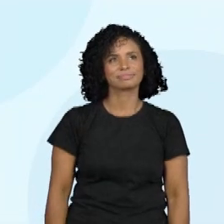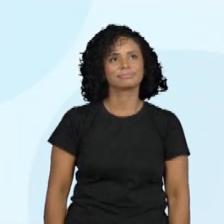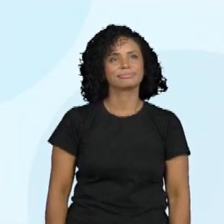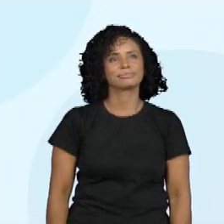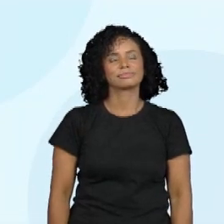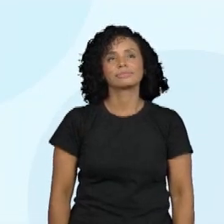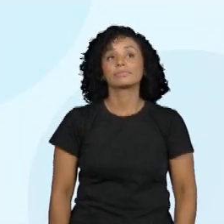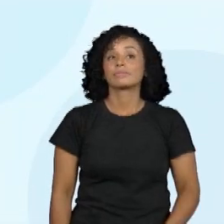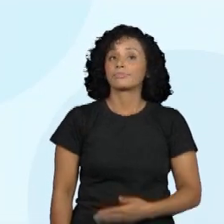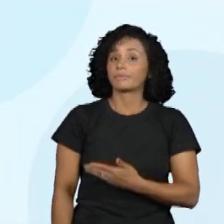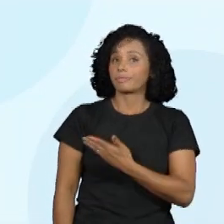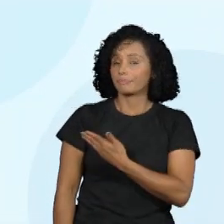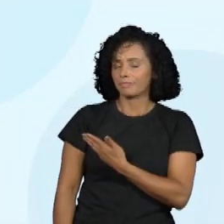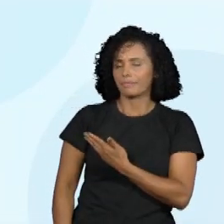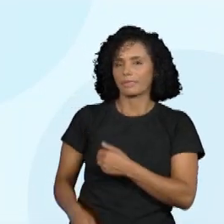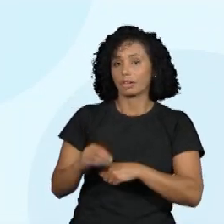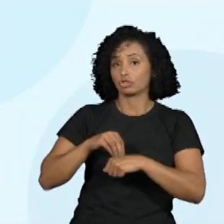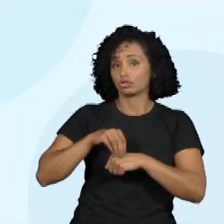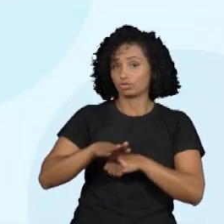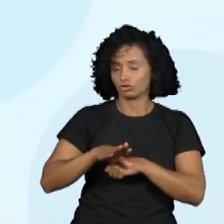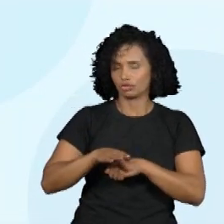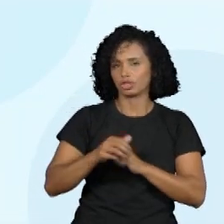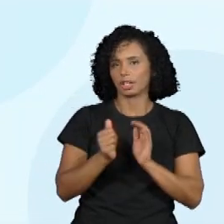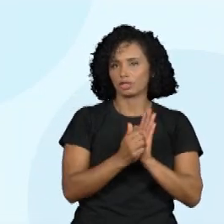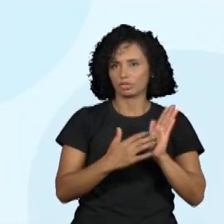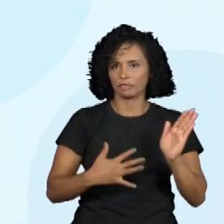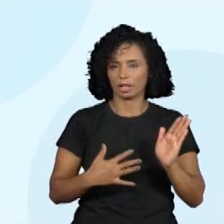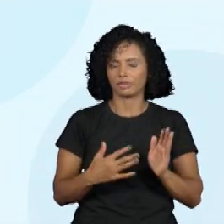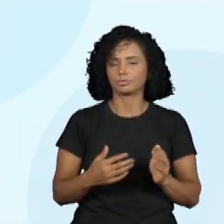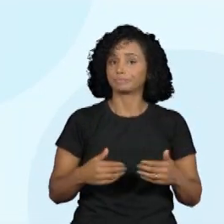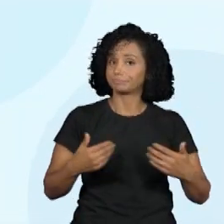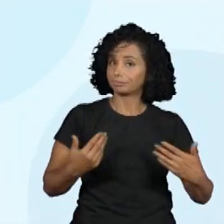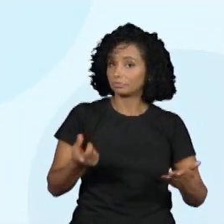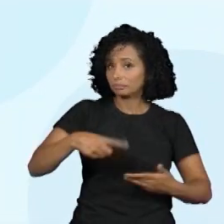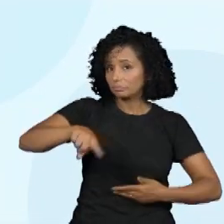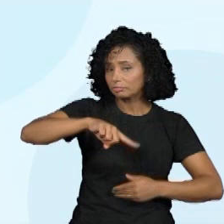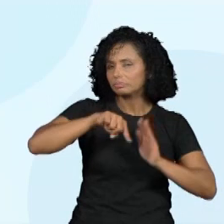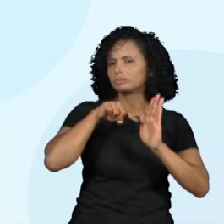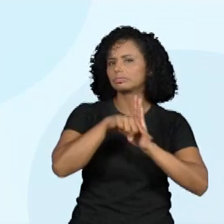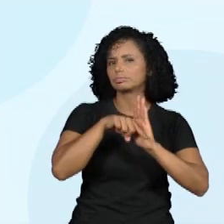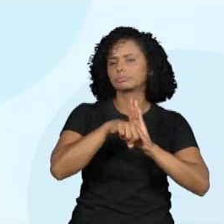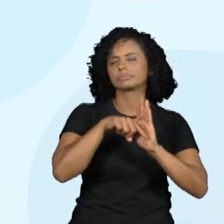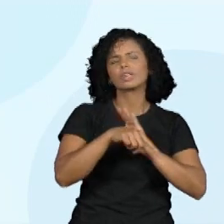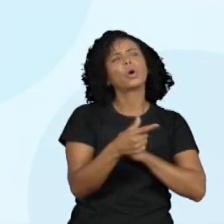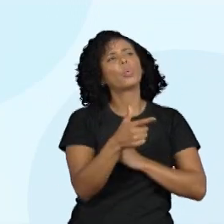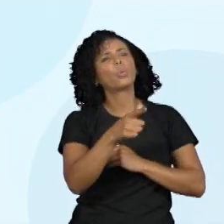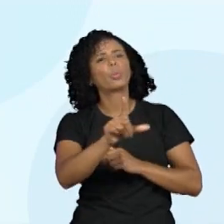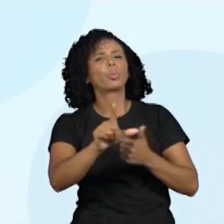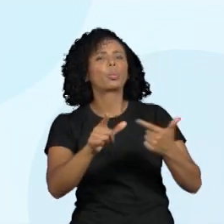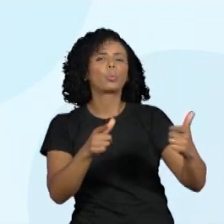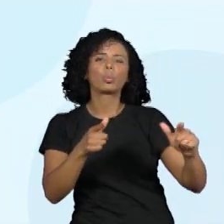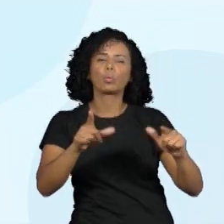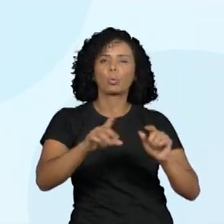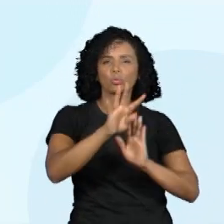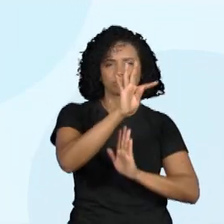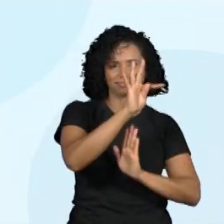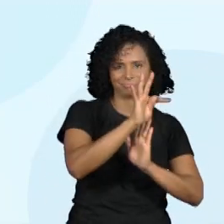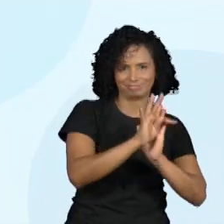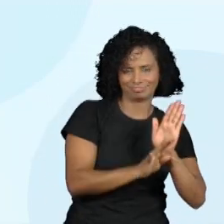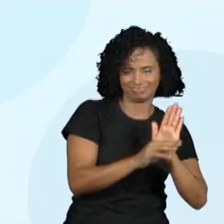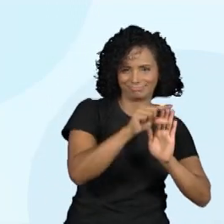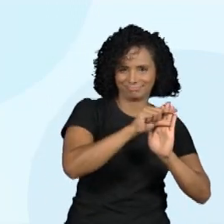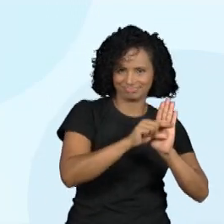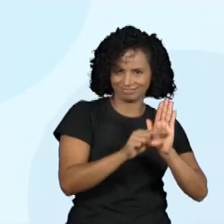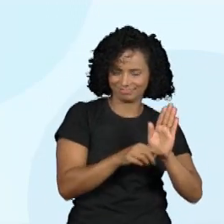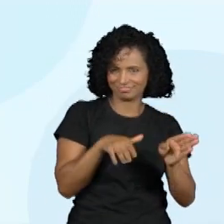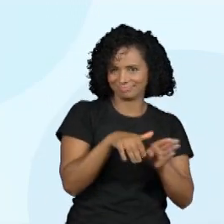Olha só. Pesquise outros textos instrucionais, observe as características do gênero e discuta com a